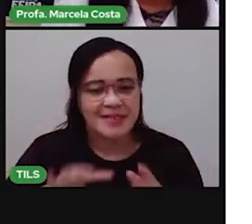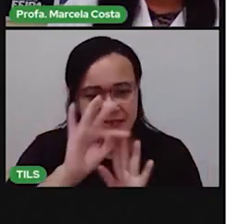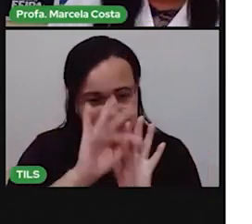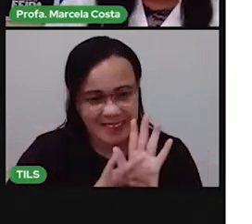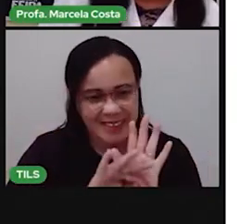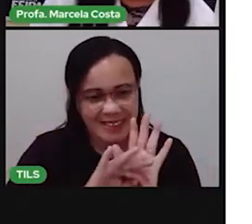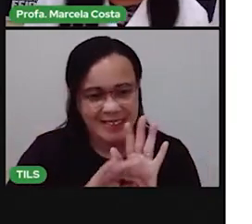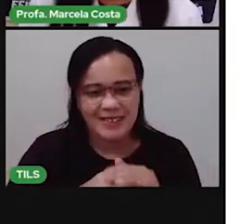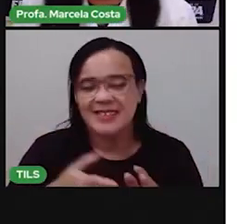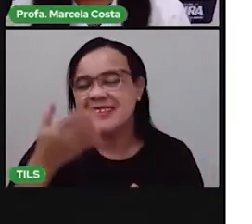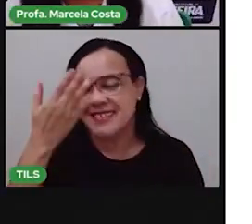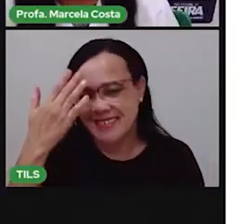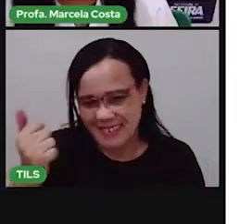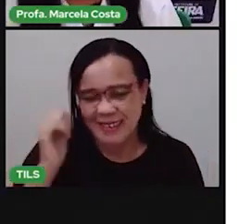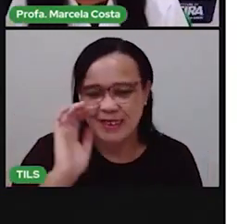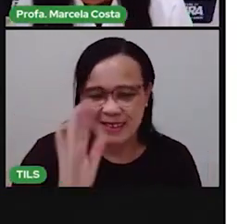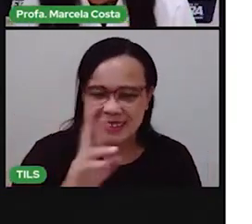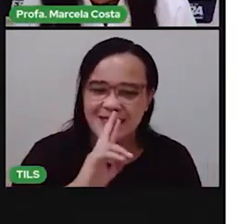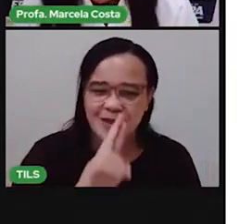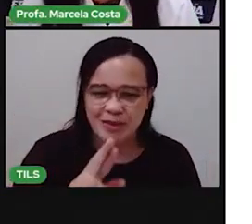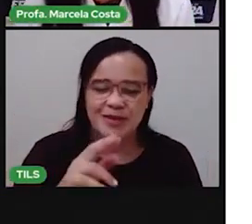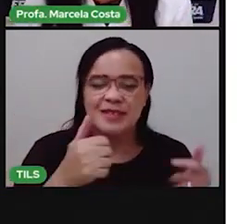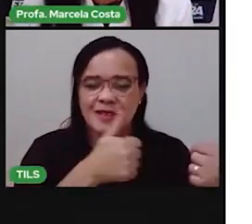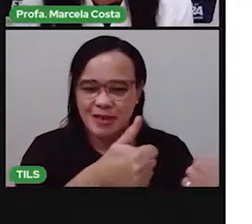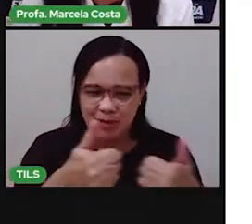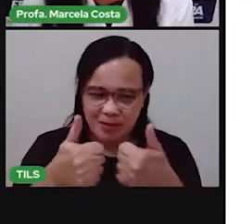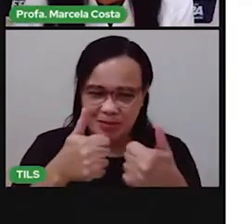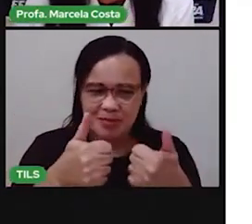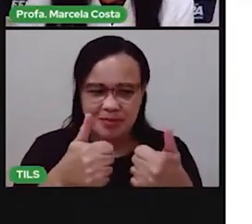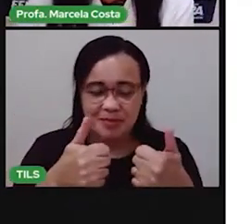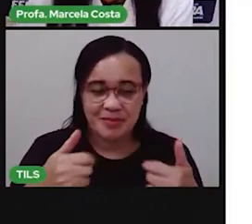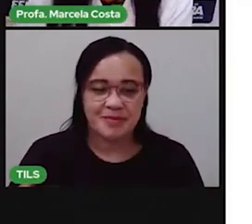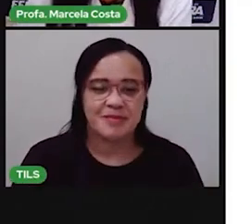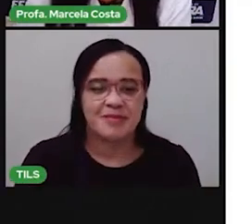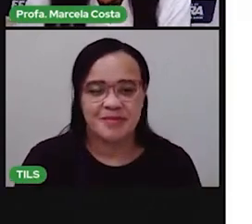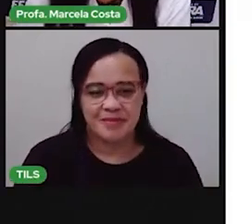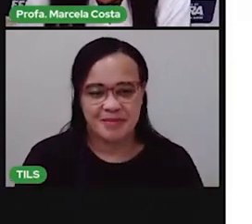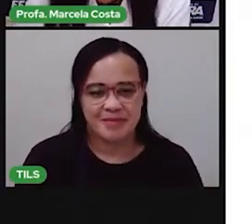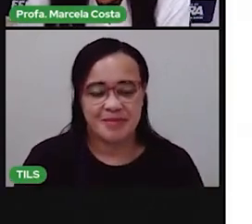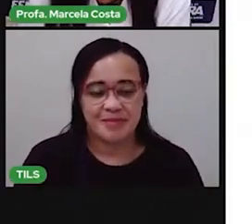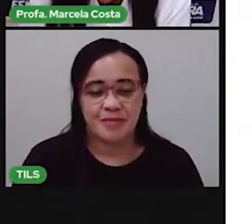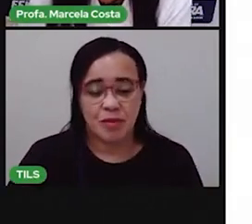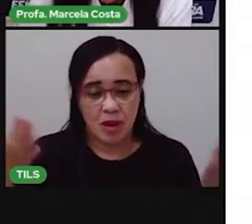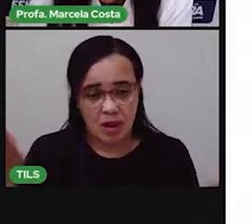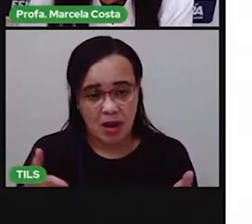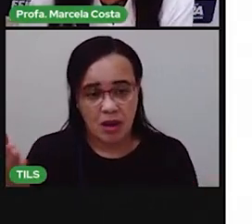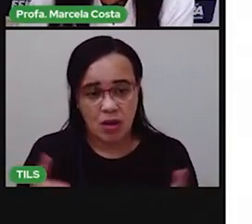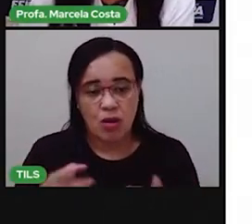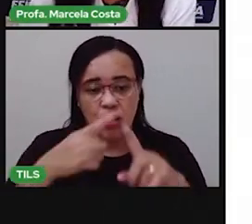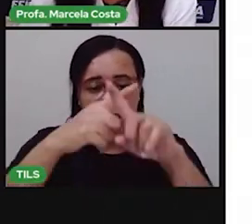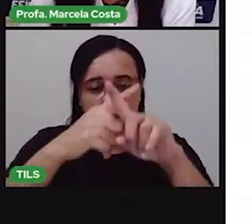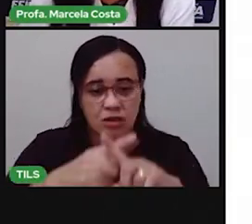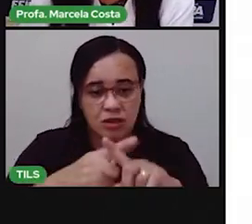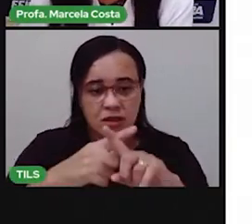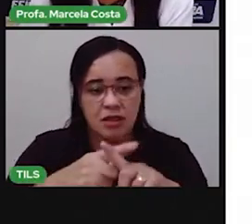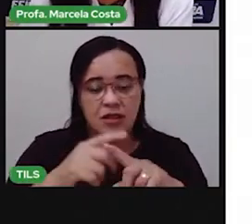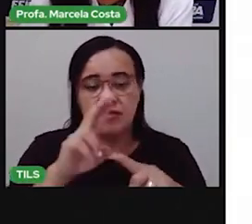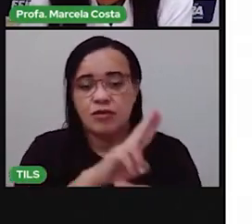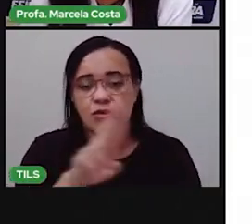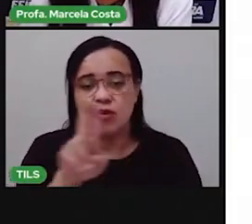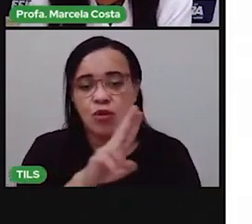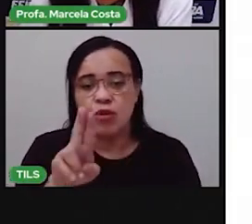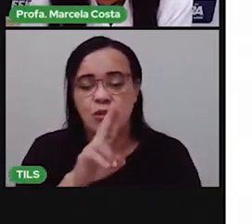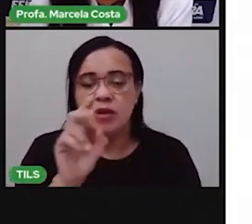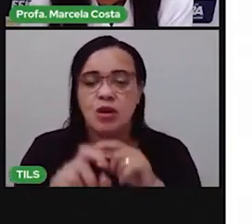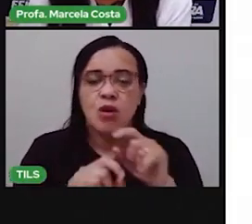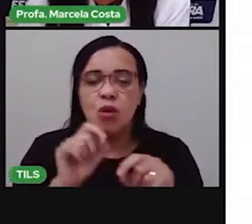já sabe, já respondeu aí, né? Muito bem. Agora, o desafio vai ser escrever o nome da figura que